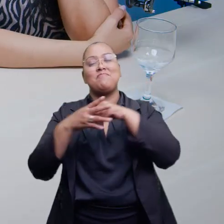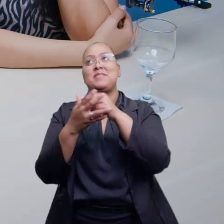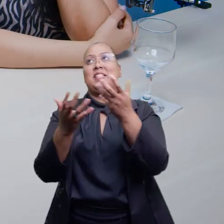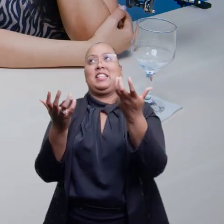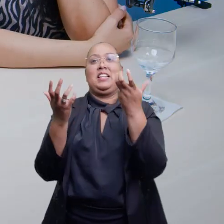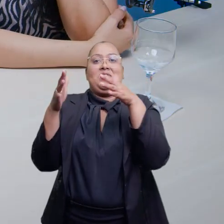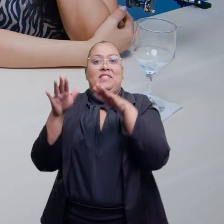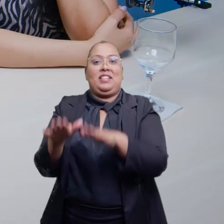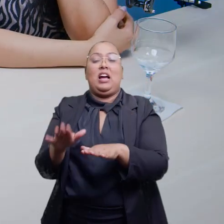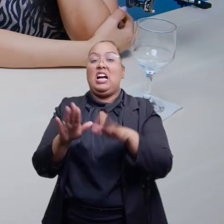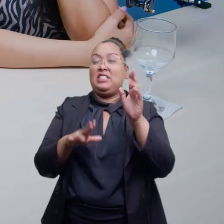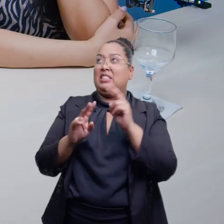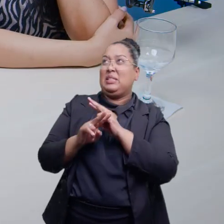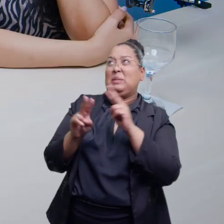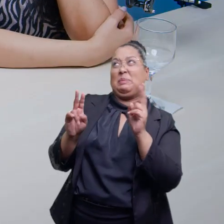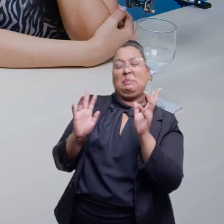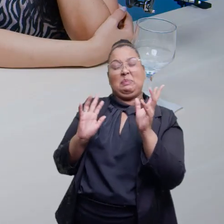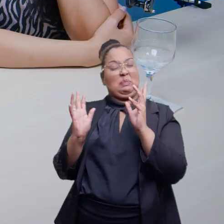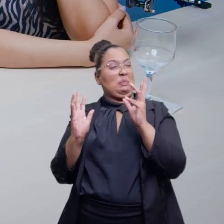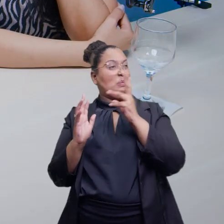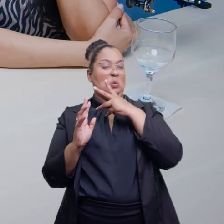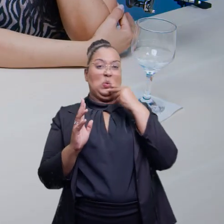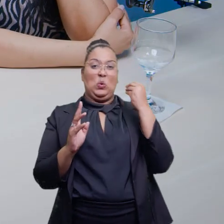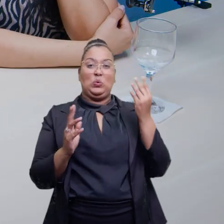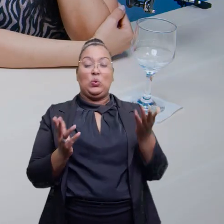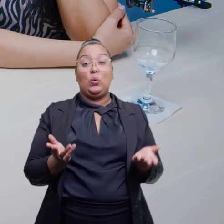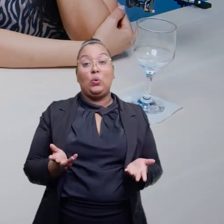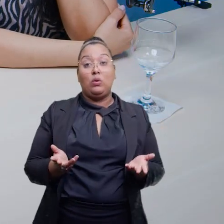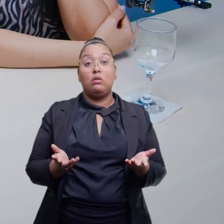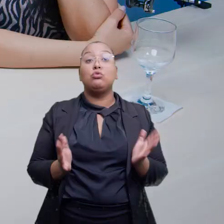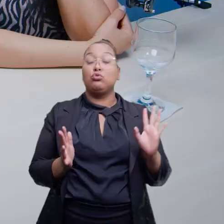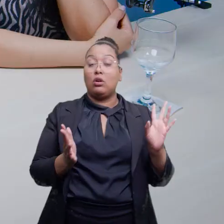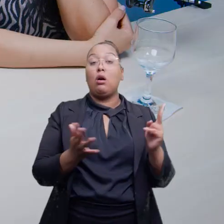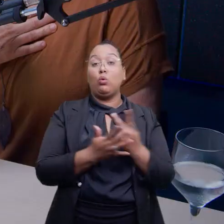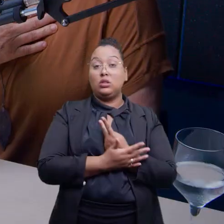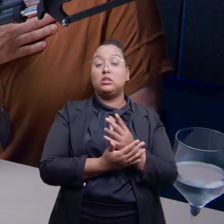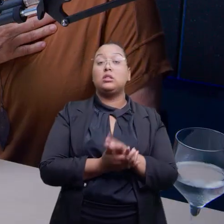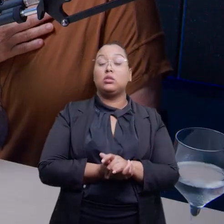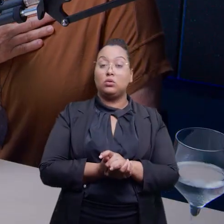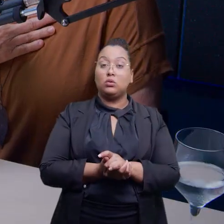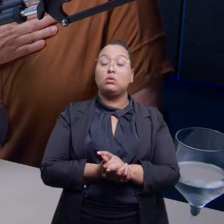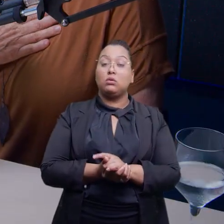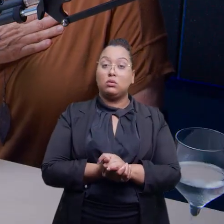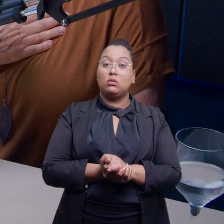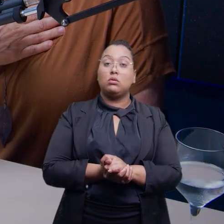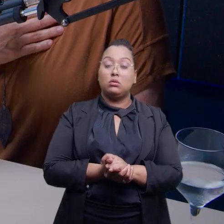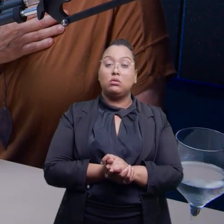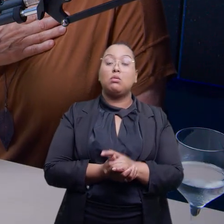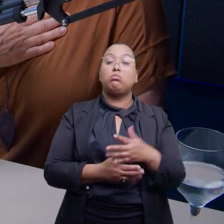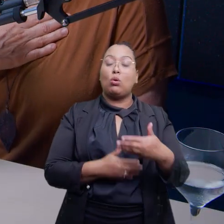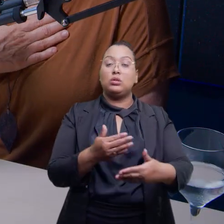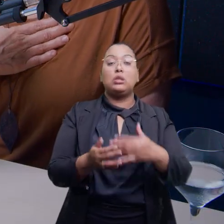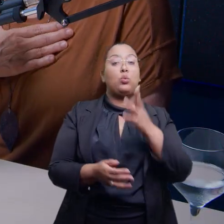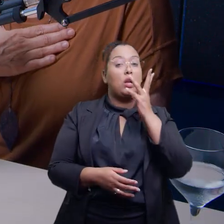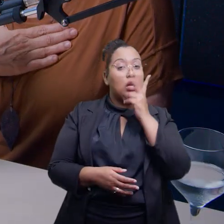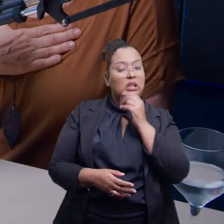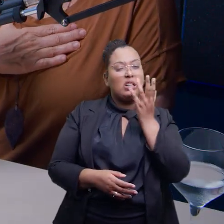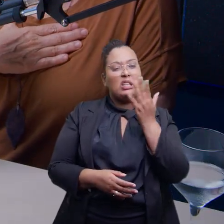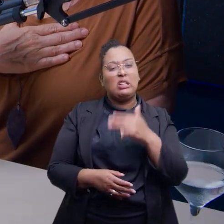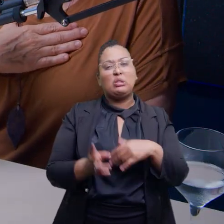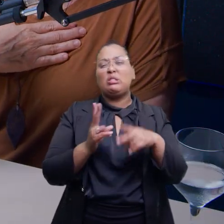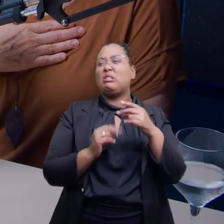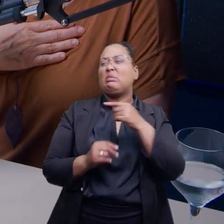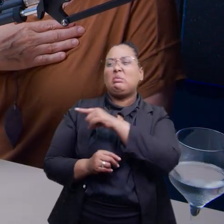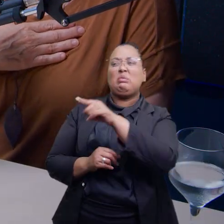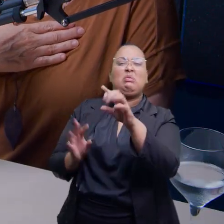desejar estar naquela família. Ela podia não ter gostado. Como a gente já viu casos de, nesses processos lentos, a criança